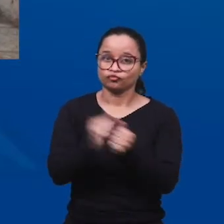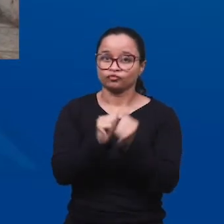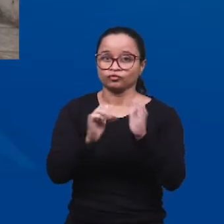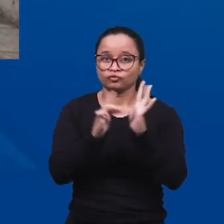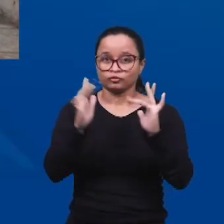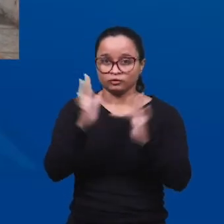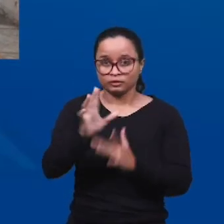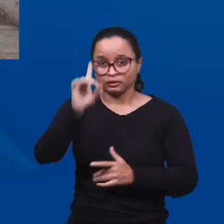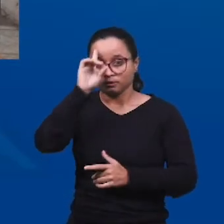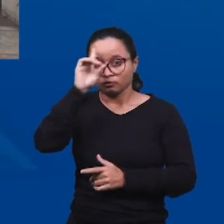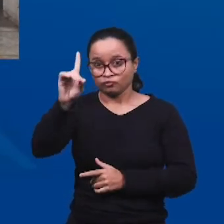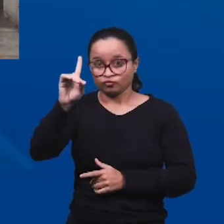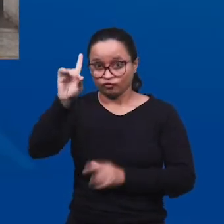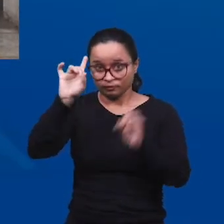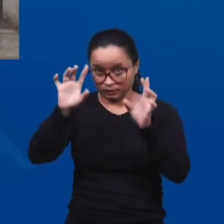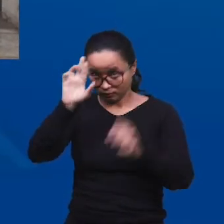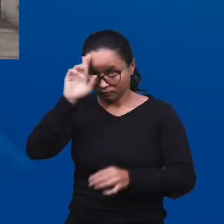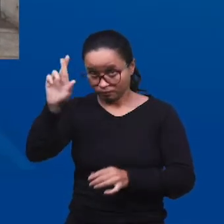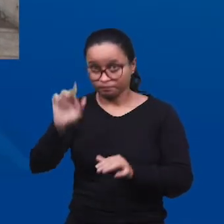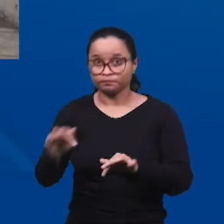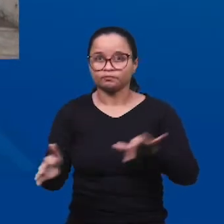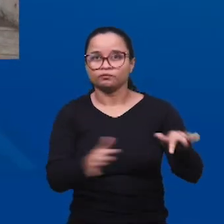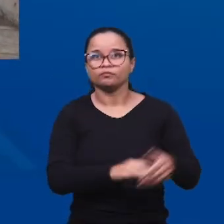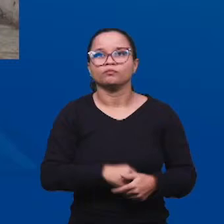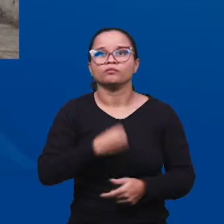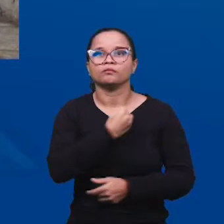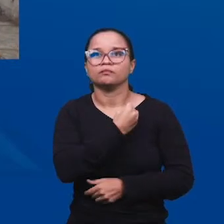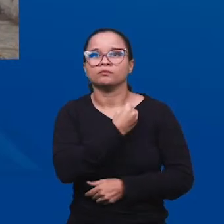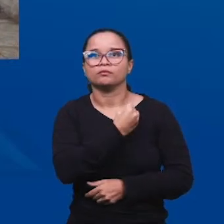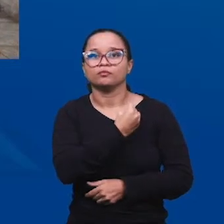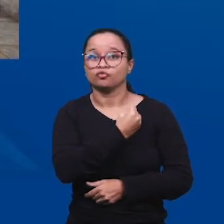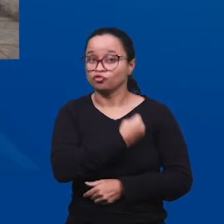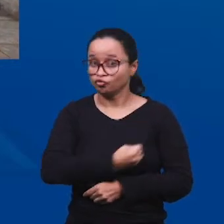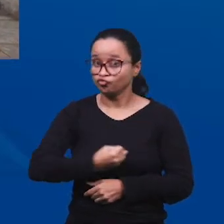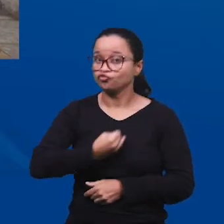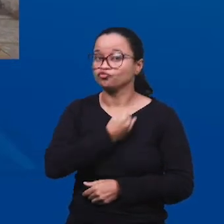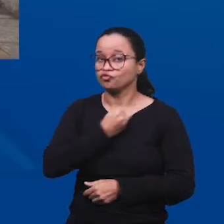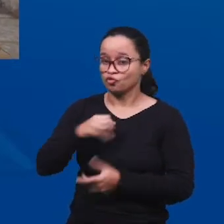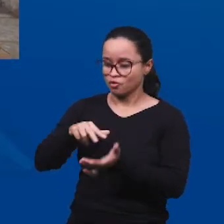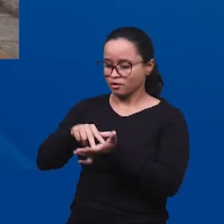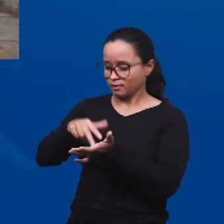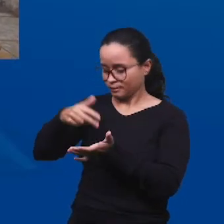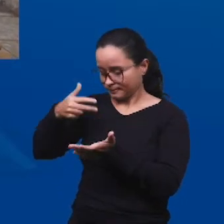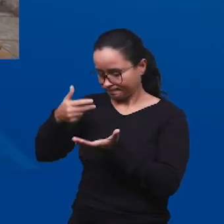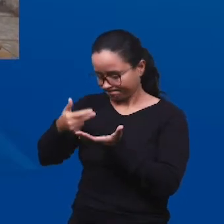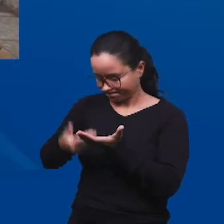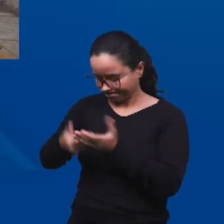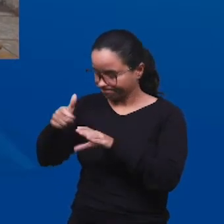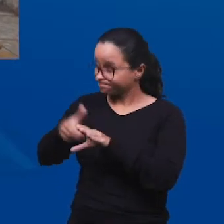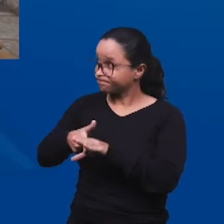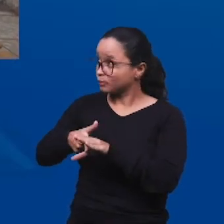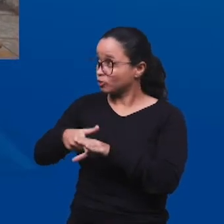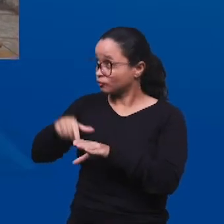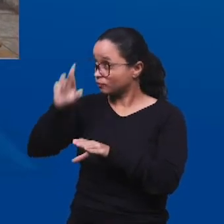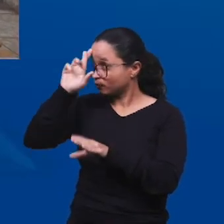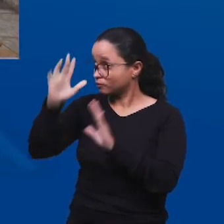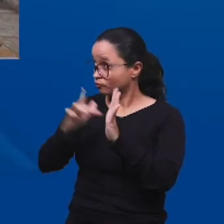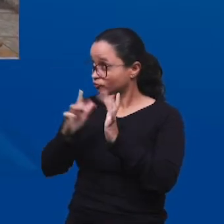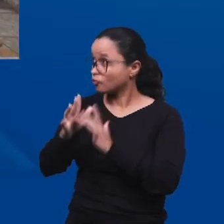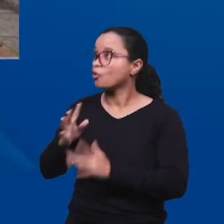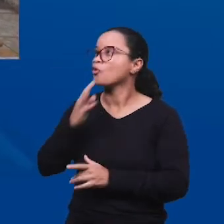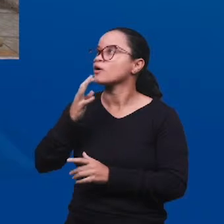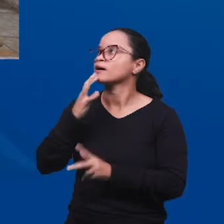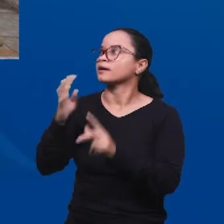Jesus no dia do Senhor. João caiu aos pés de Jesus, reconhecendo a